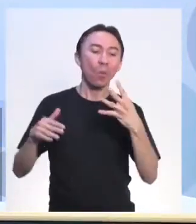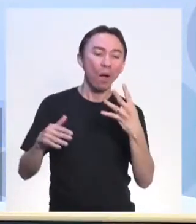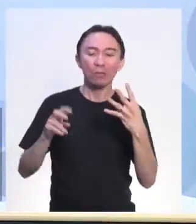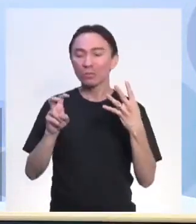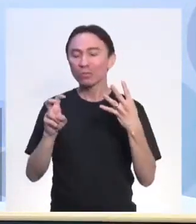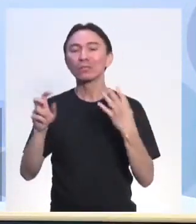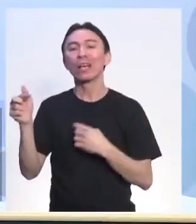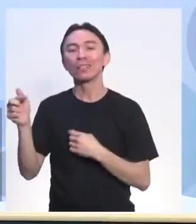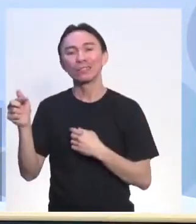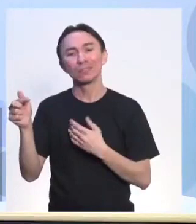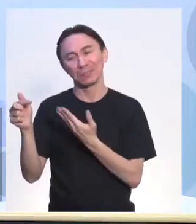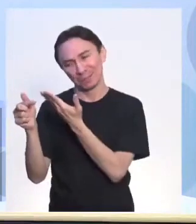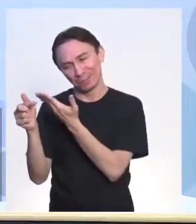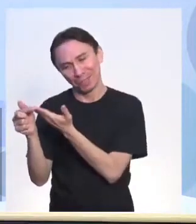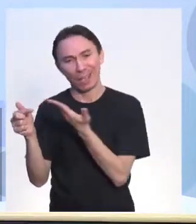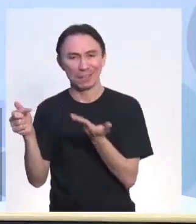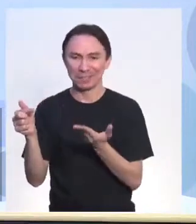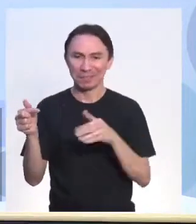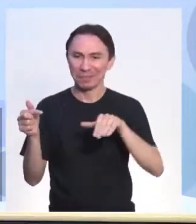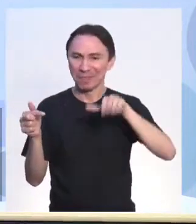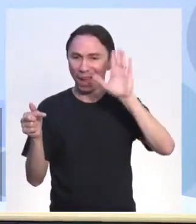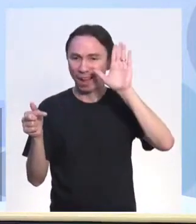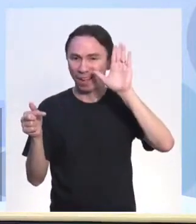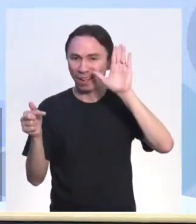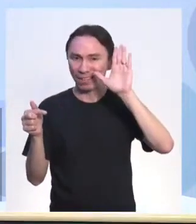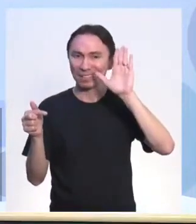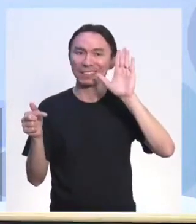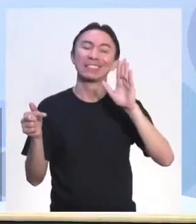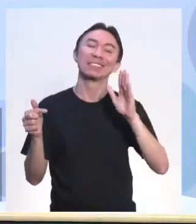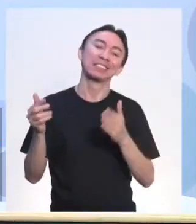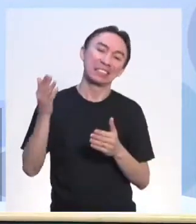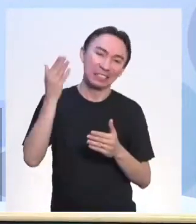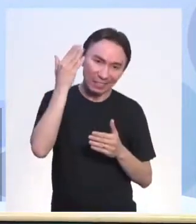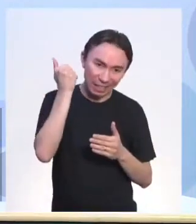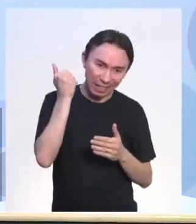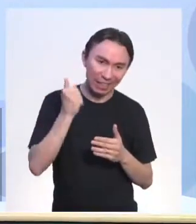7? 7. Então, eu sei que o